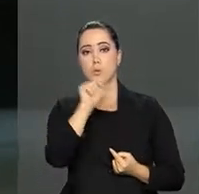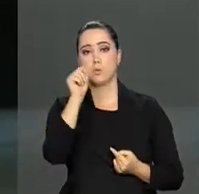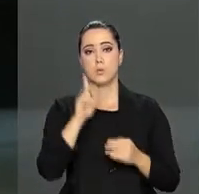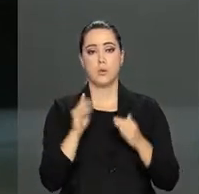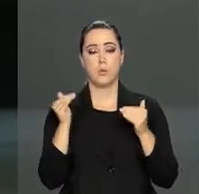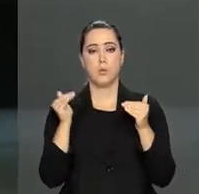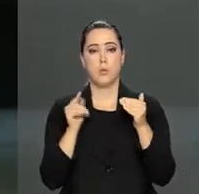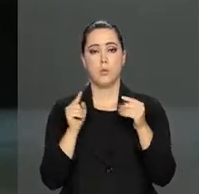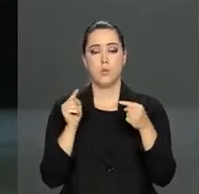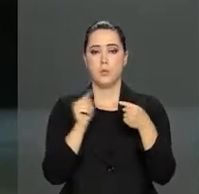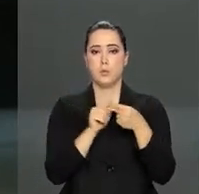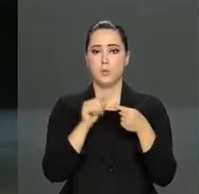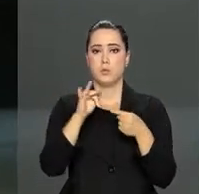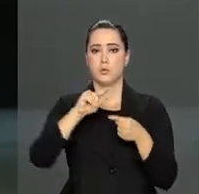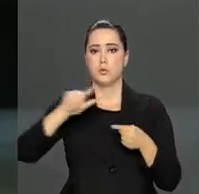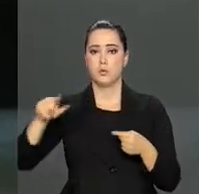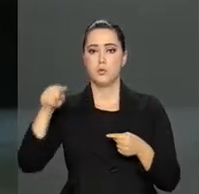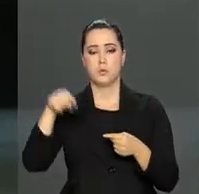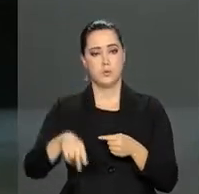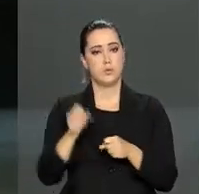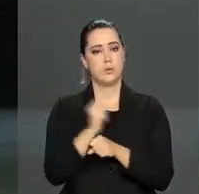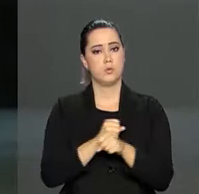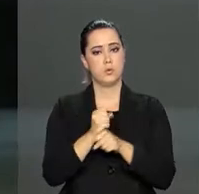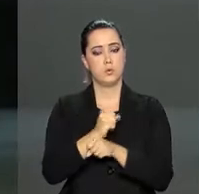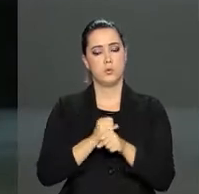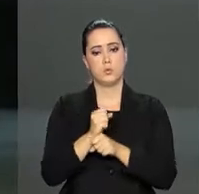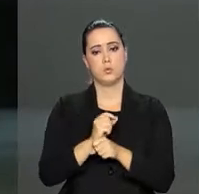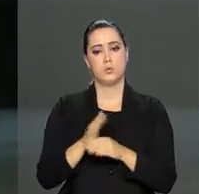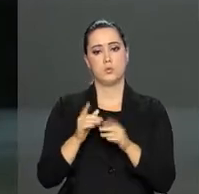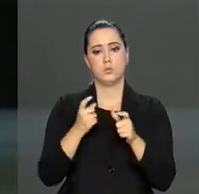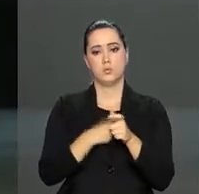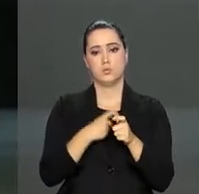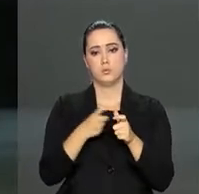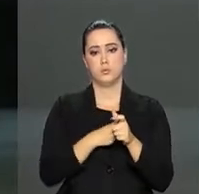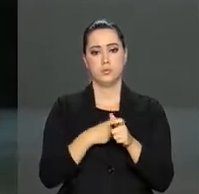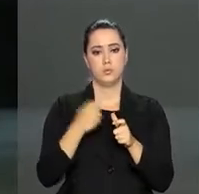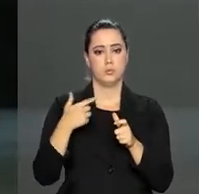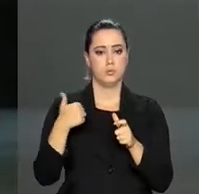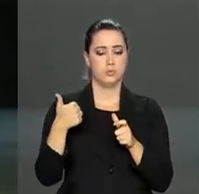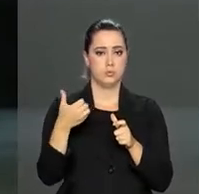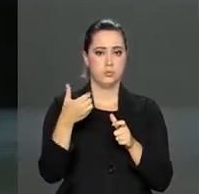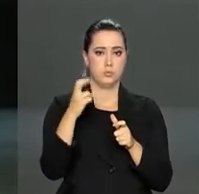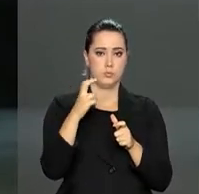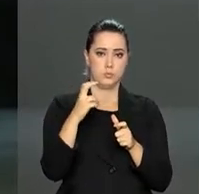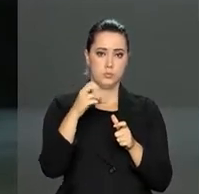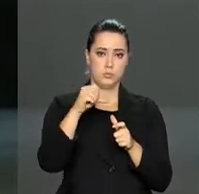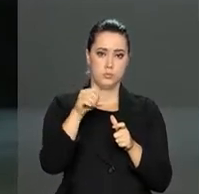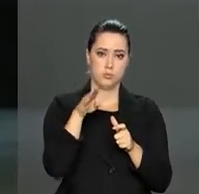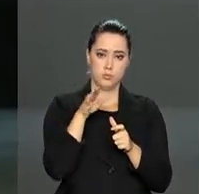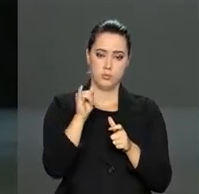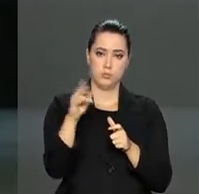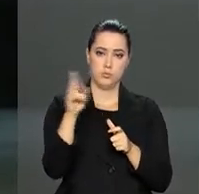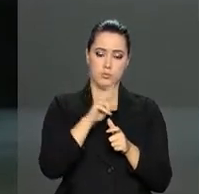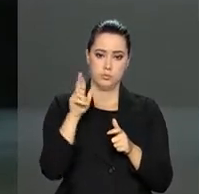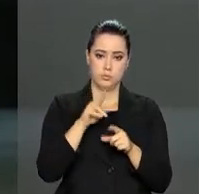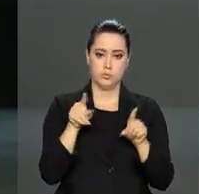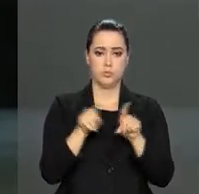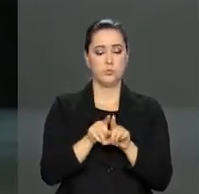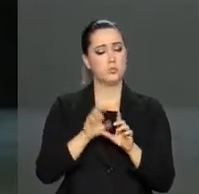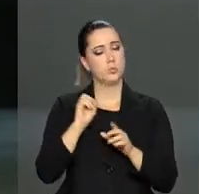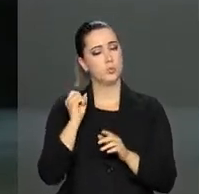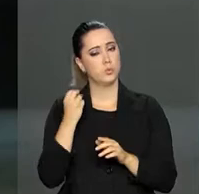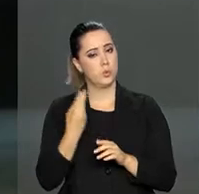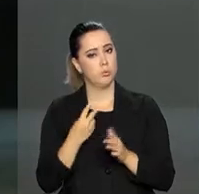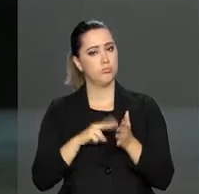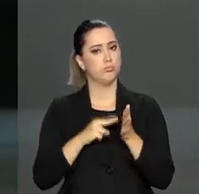a meta fiscal de 2017 que prevê um déficit de 159 bilhões de reais ou